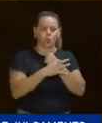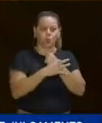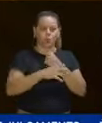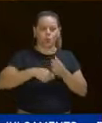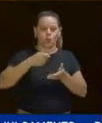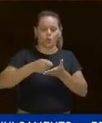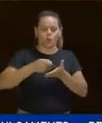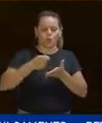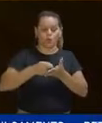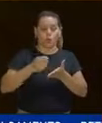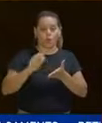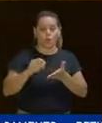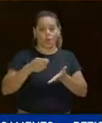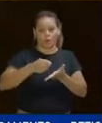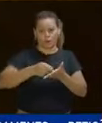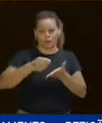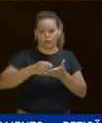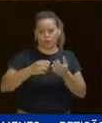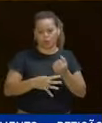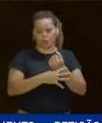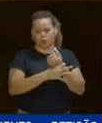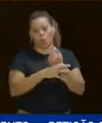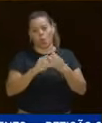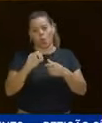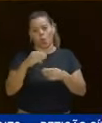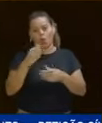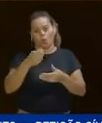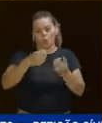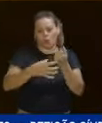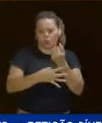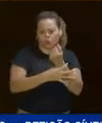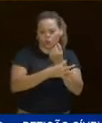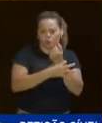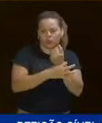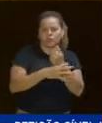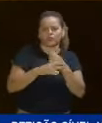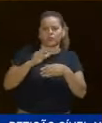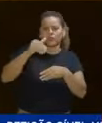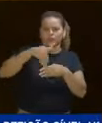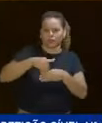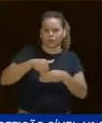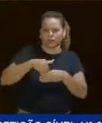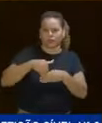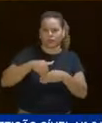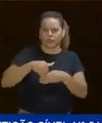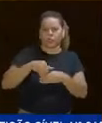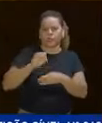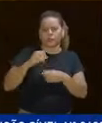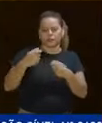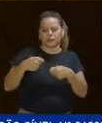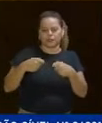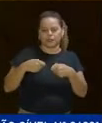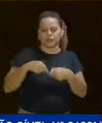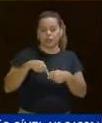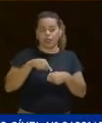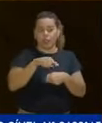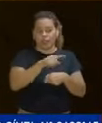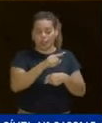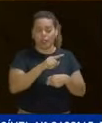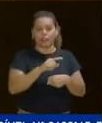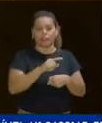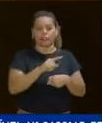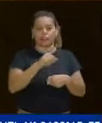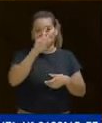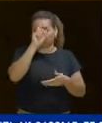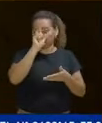obrigacional eleitoral. É a sanção obrigacional imposta em decisão judicial irrecorrível